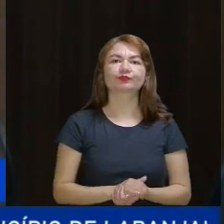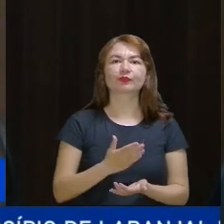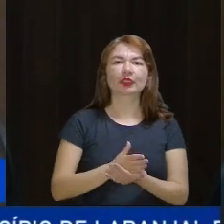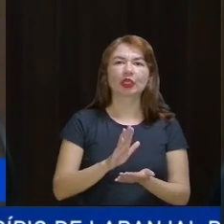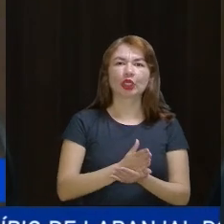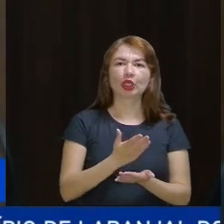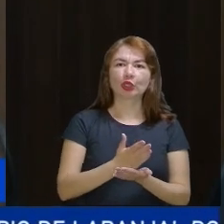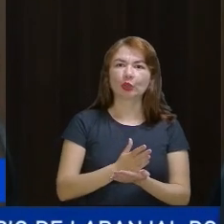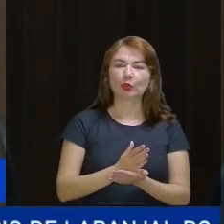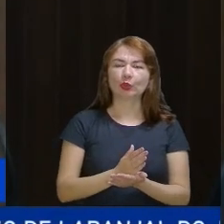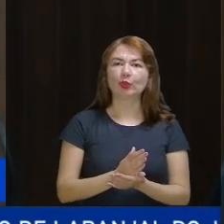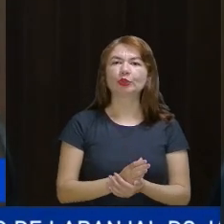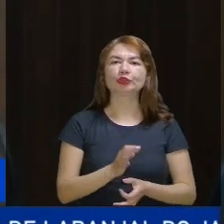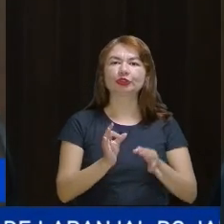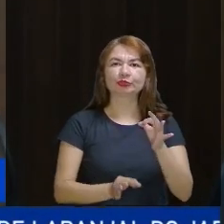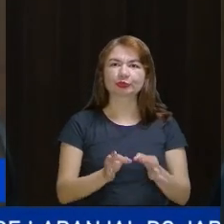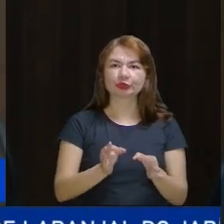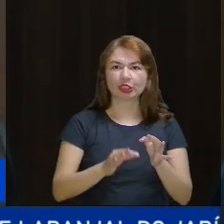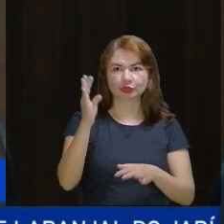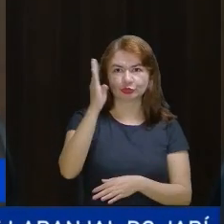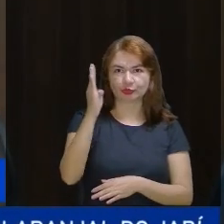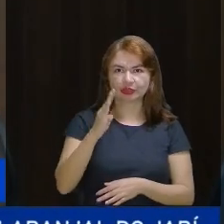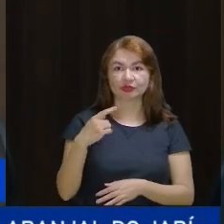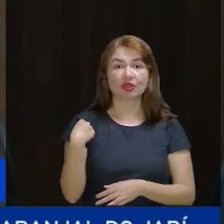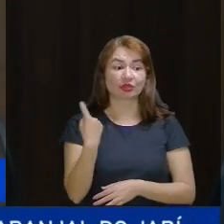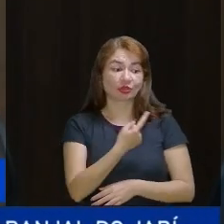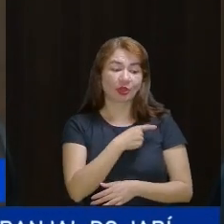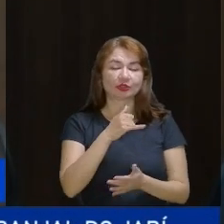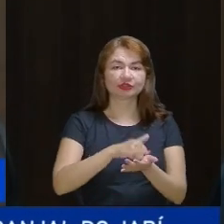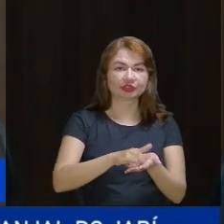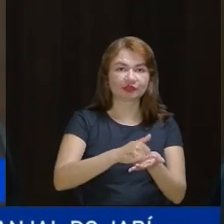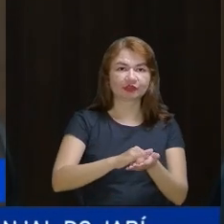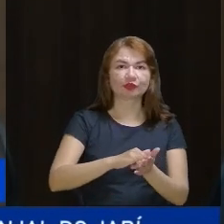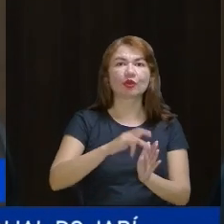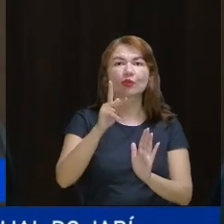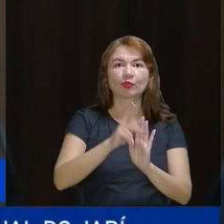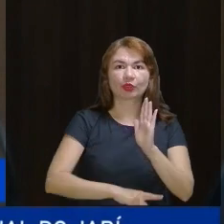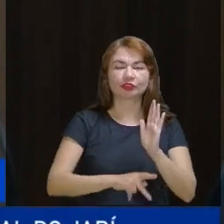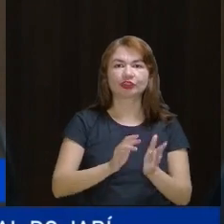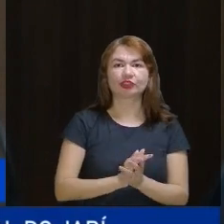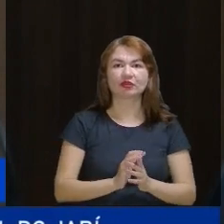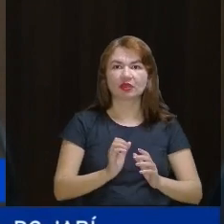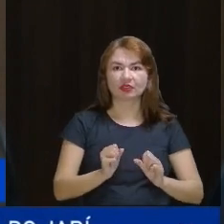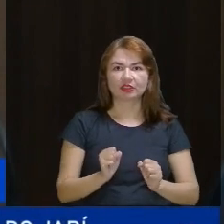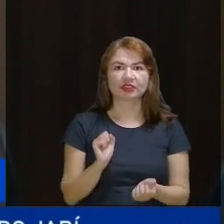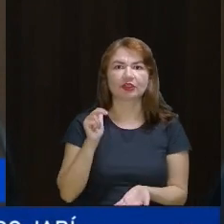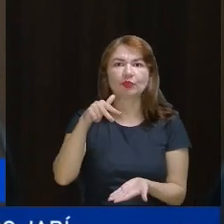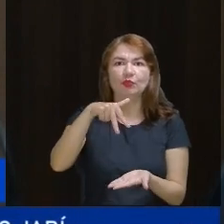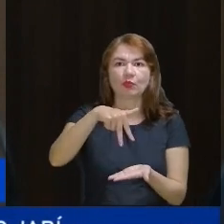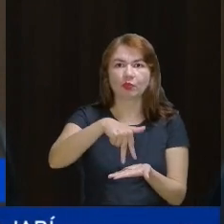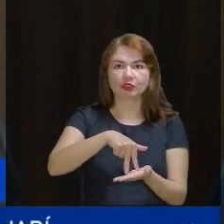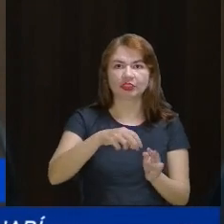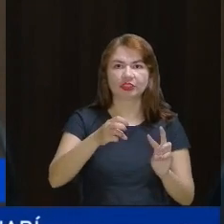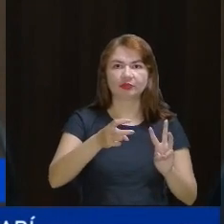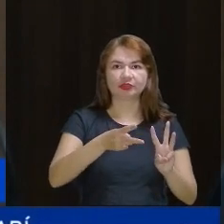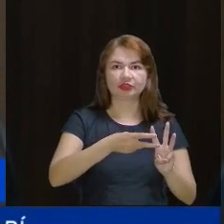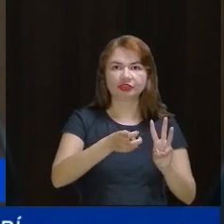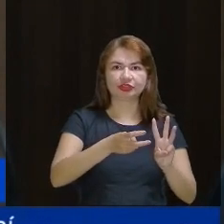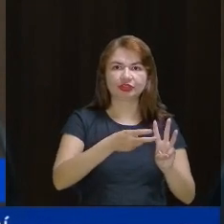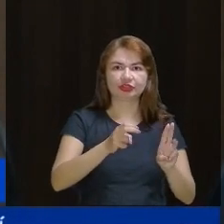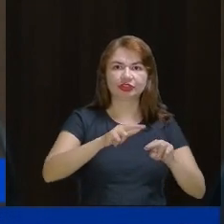E nós inscrevemos o nosso TRE com um projeto que chama Empoderamento Indígena por meio da